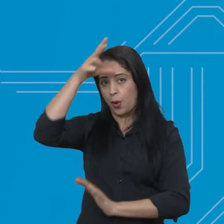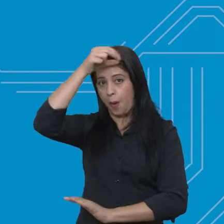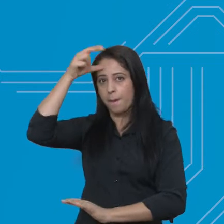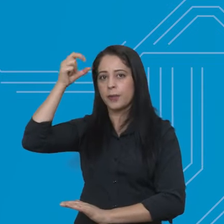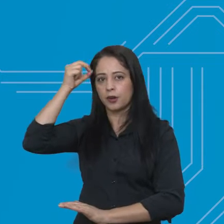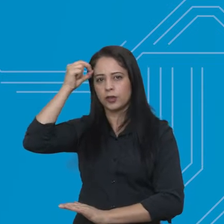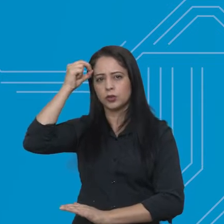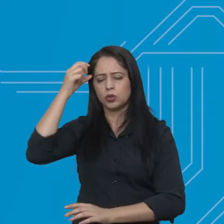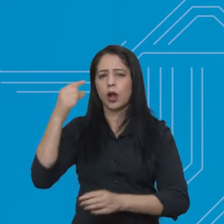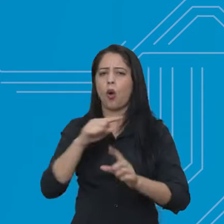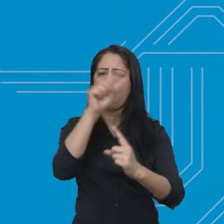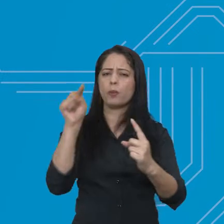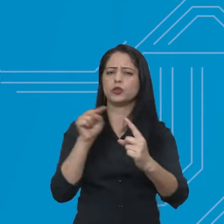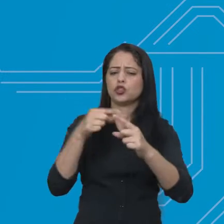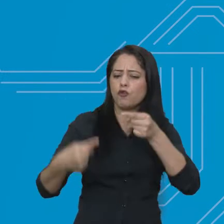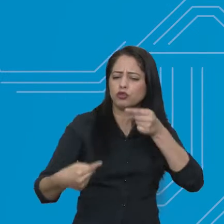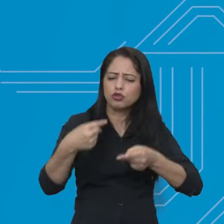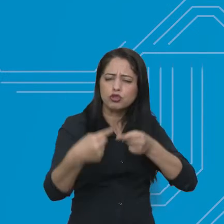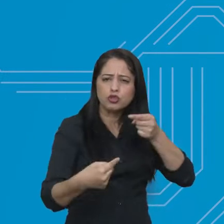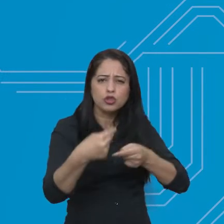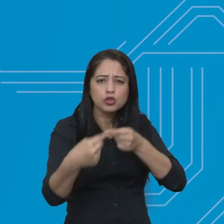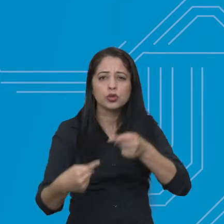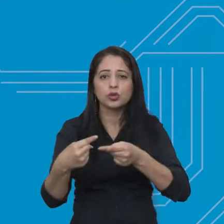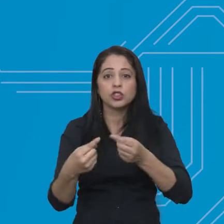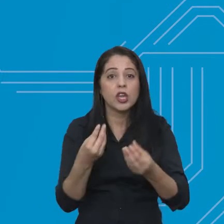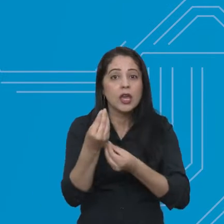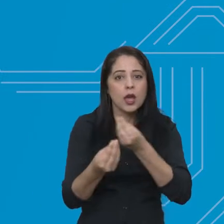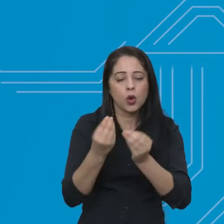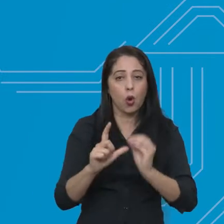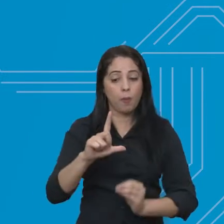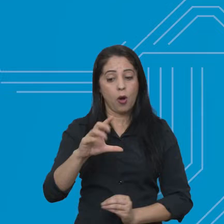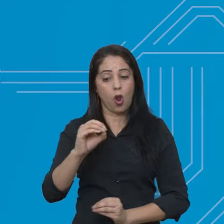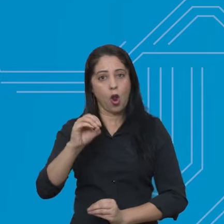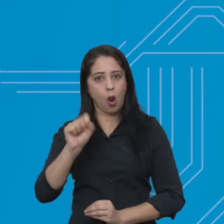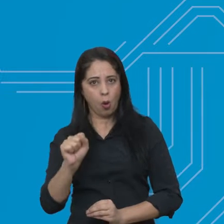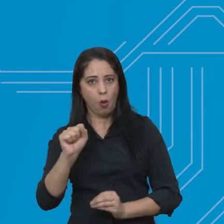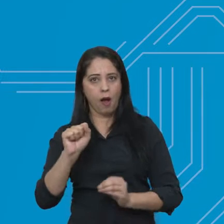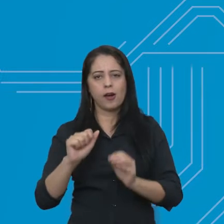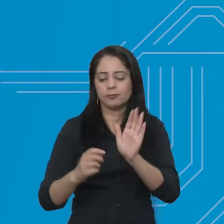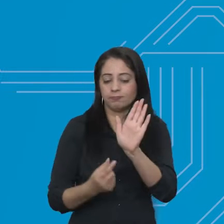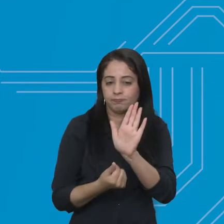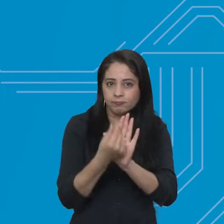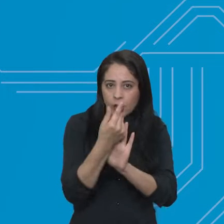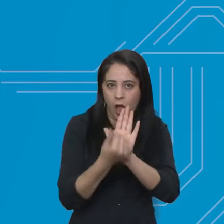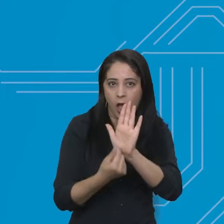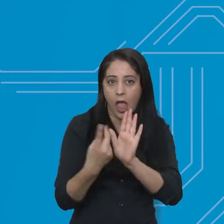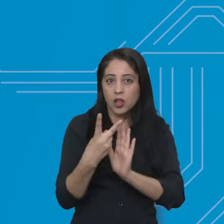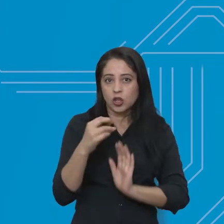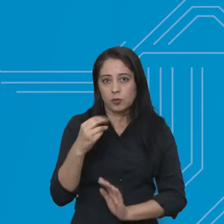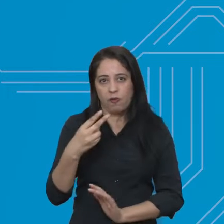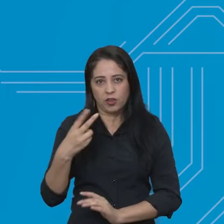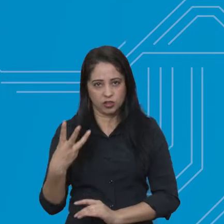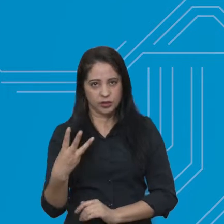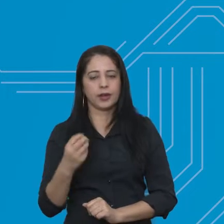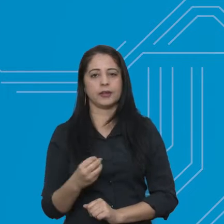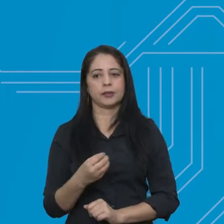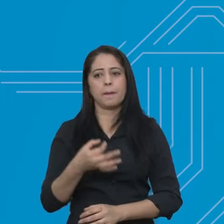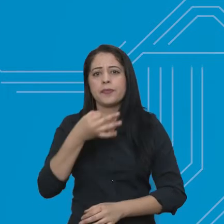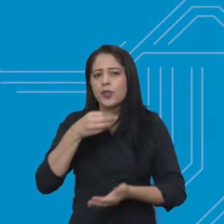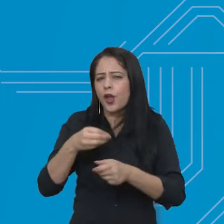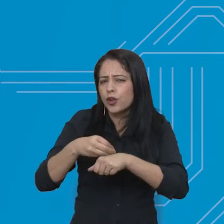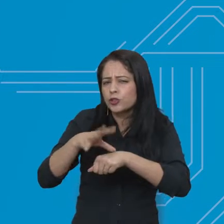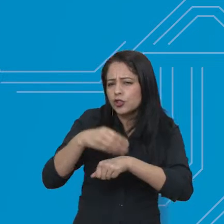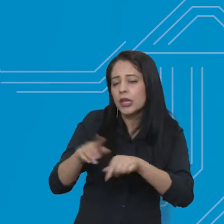pela Prefeitura para debater com a população a elaboração da LOA, a Lei Orçamentária Anual de 2023.